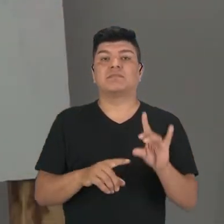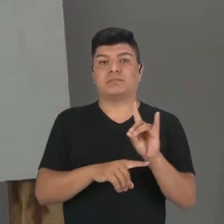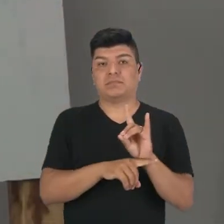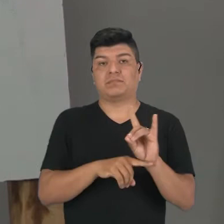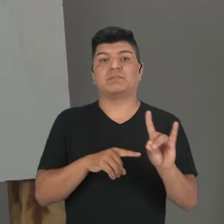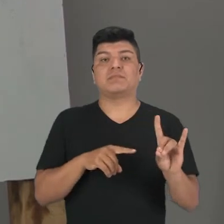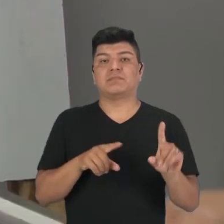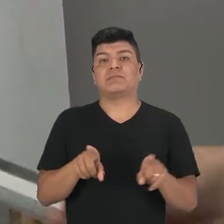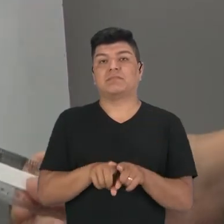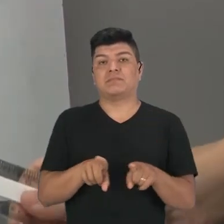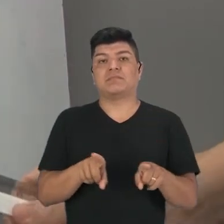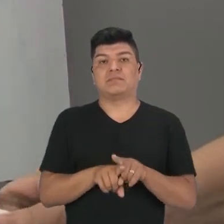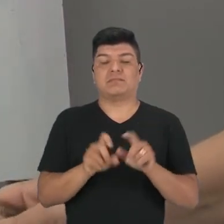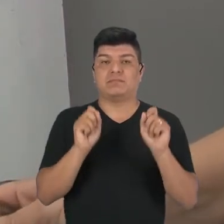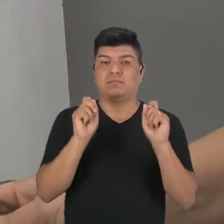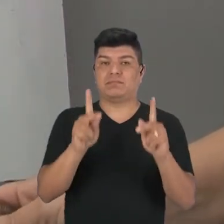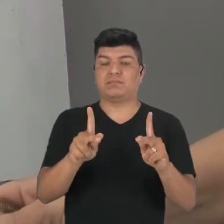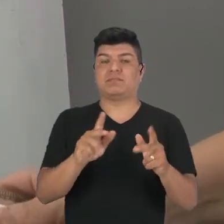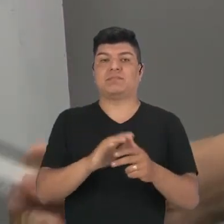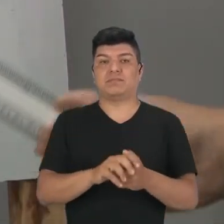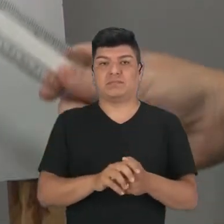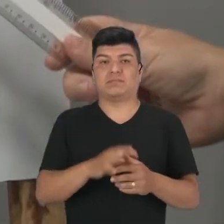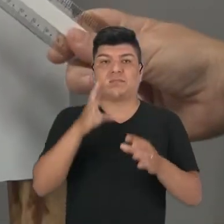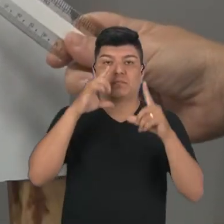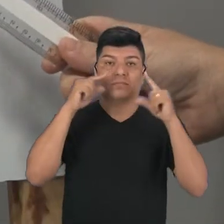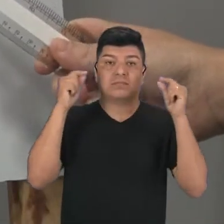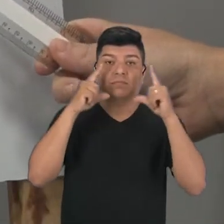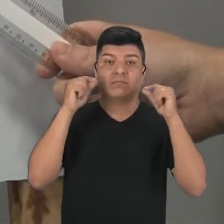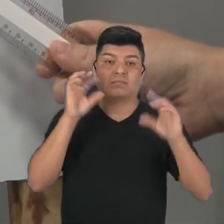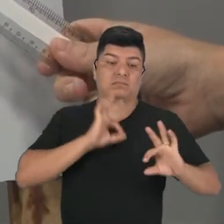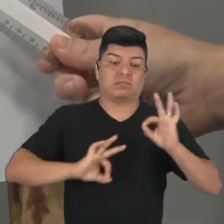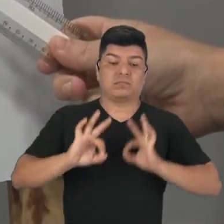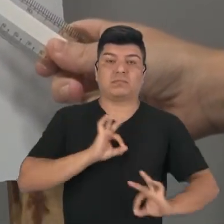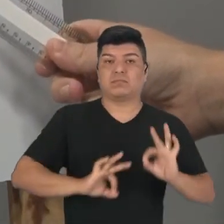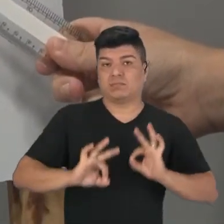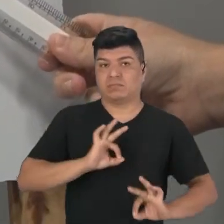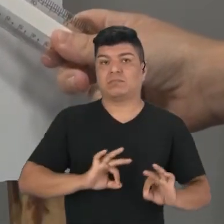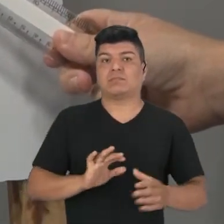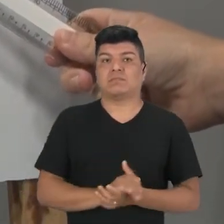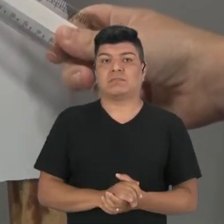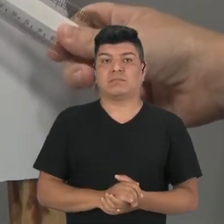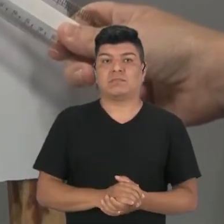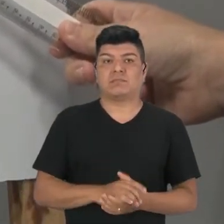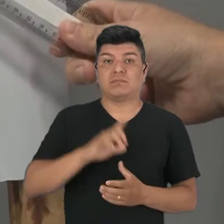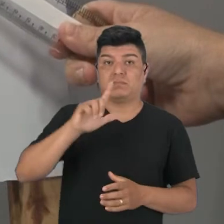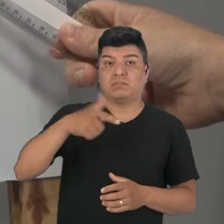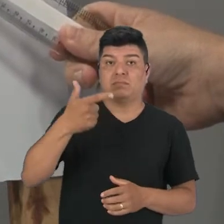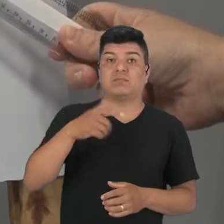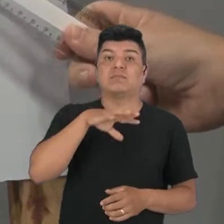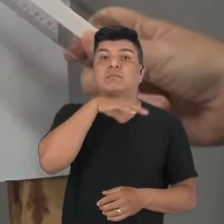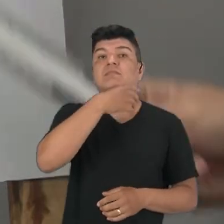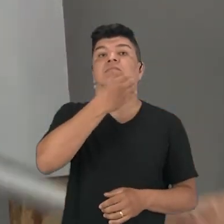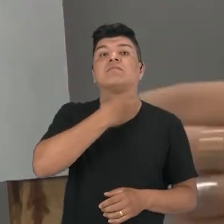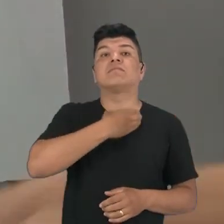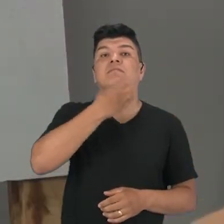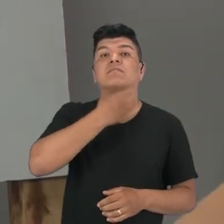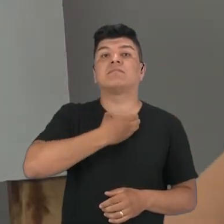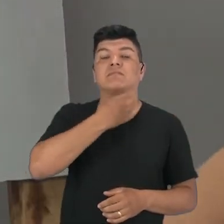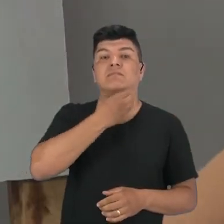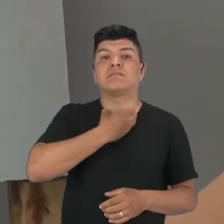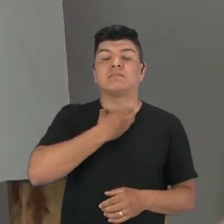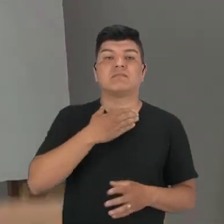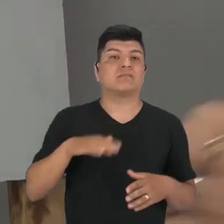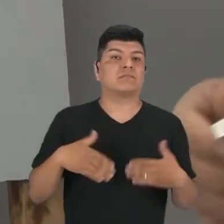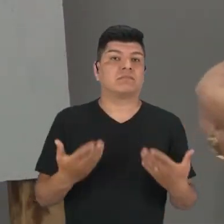carnívoro Ok a onça pintada está como Carreiro próximo nós temos a girafa girafa aqui